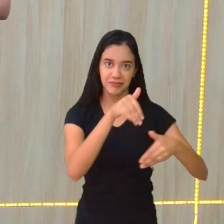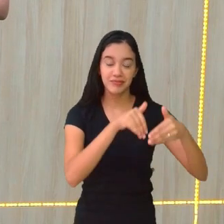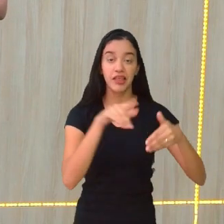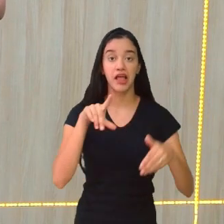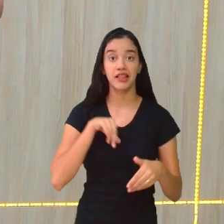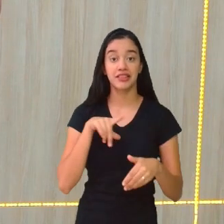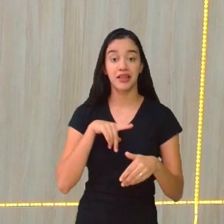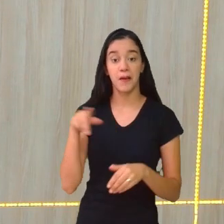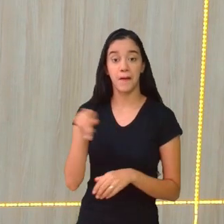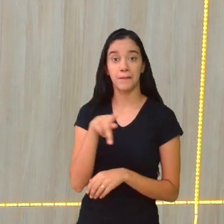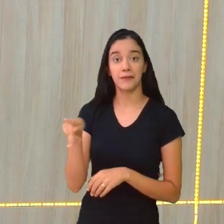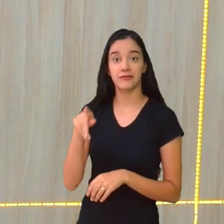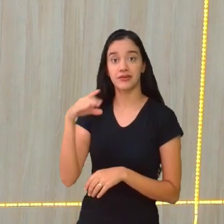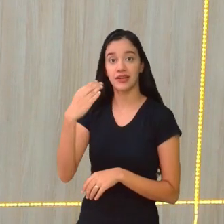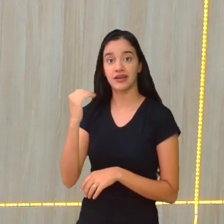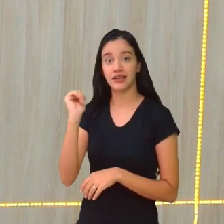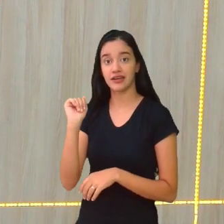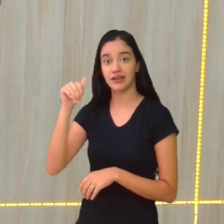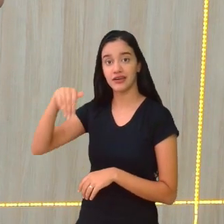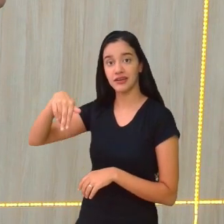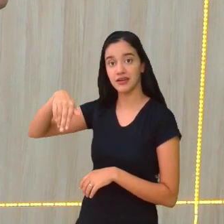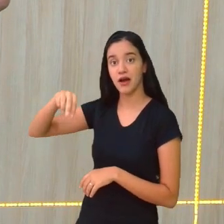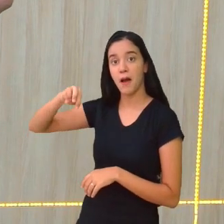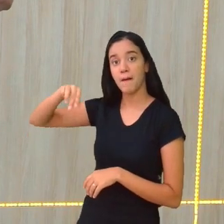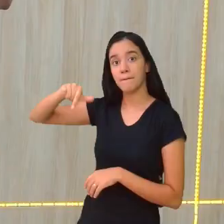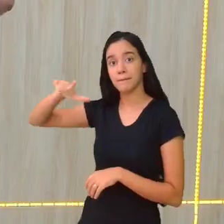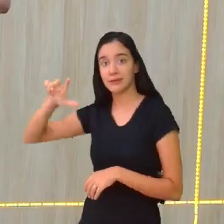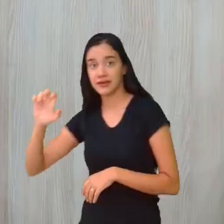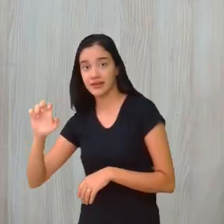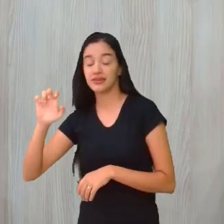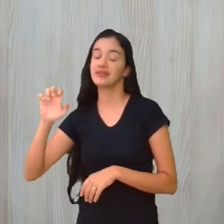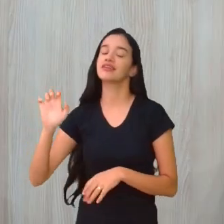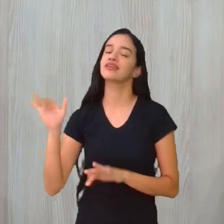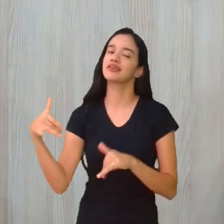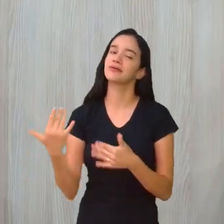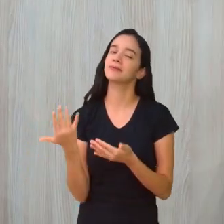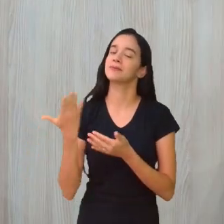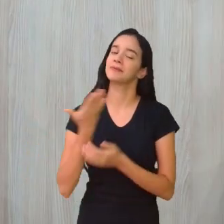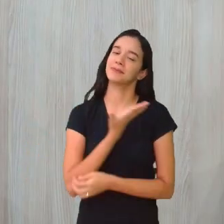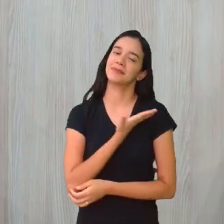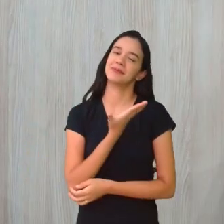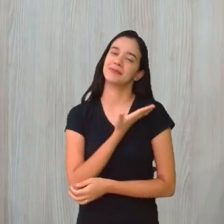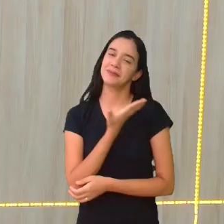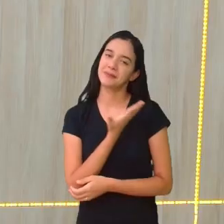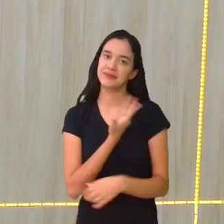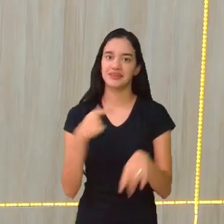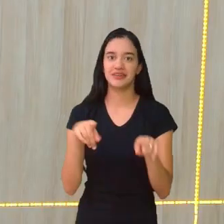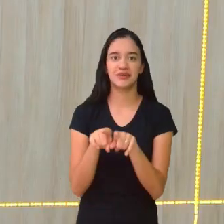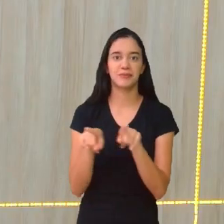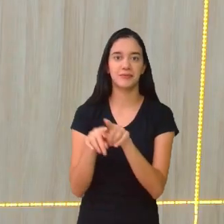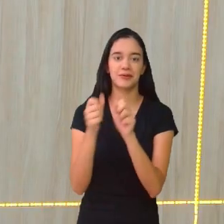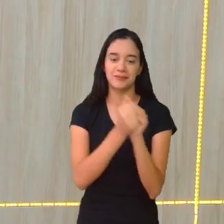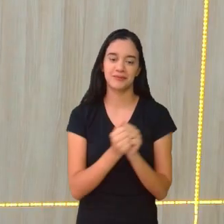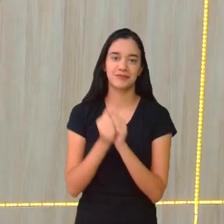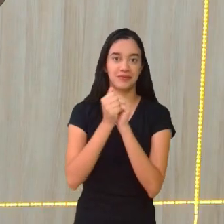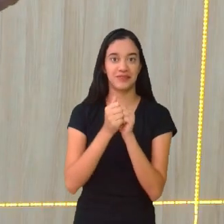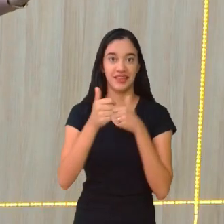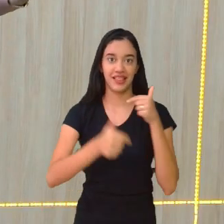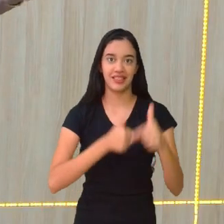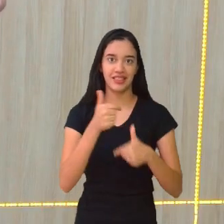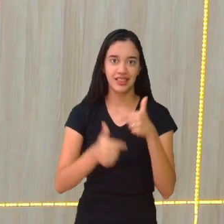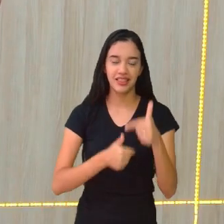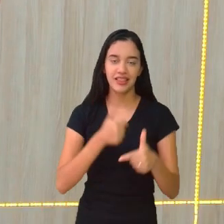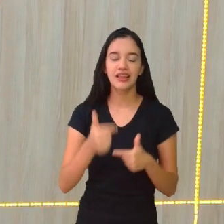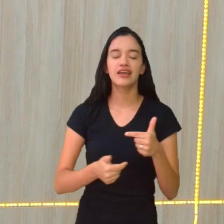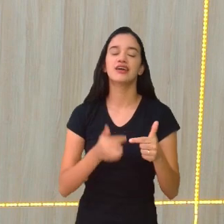a professora Camille Borba, minha amiga, parceira de trabalho, que todos os dias estamos aqui, não é?